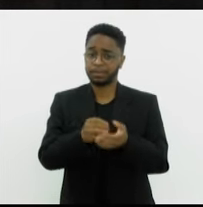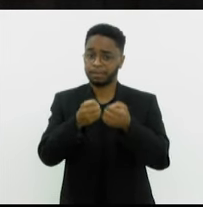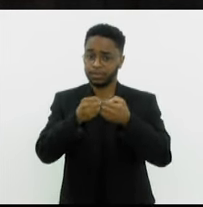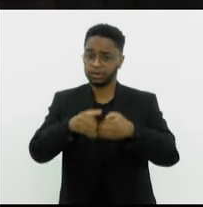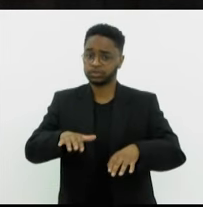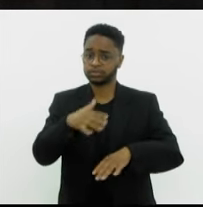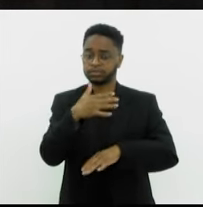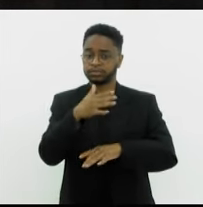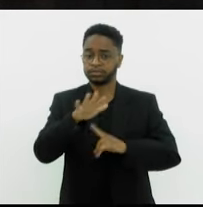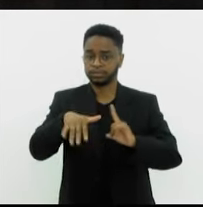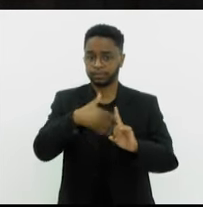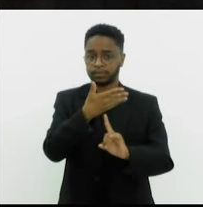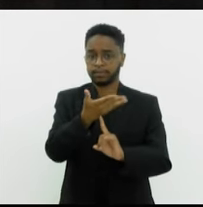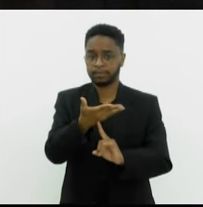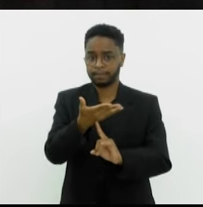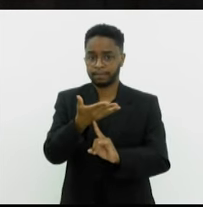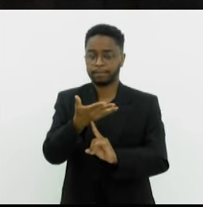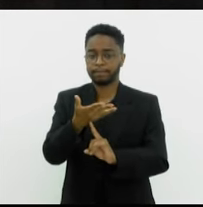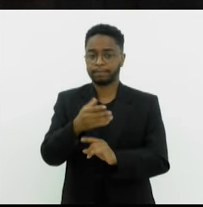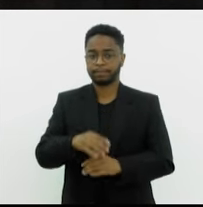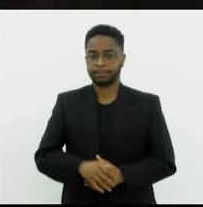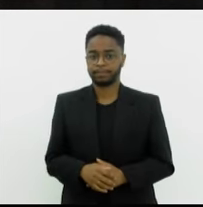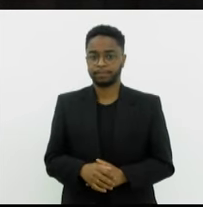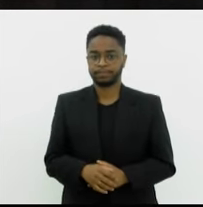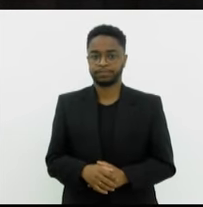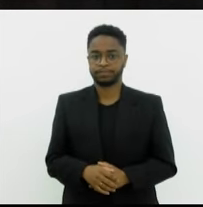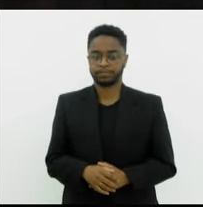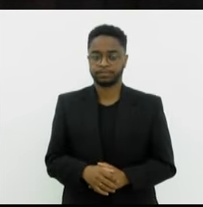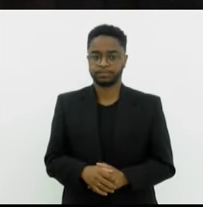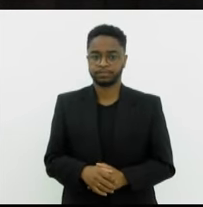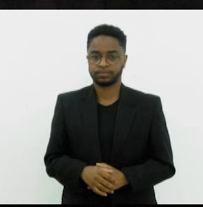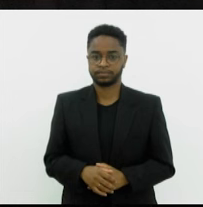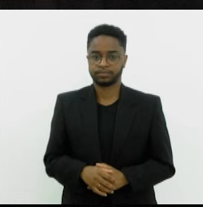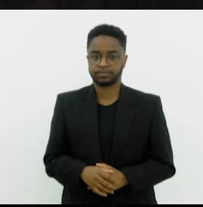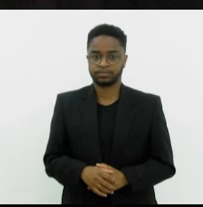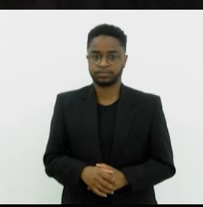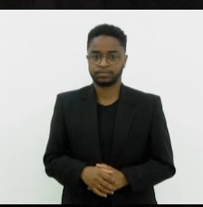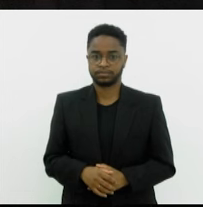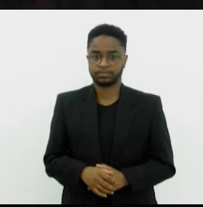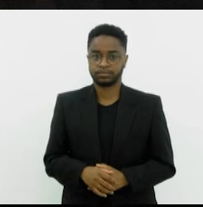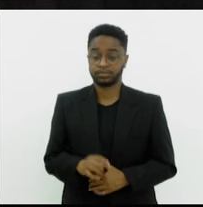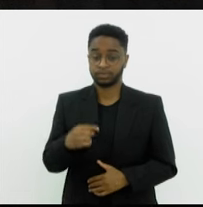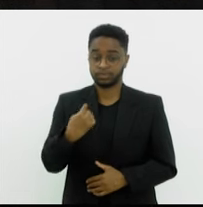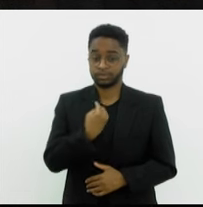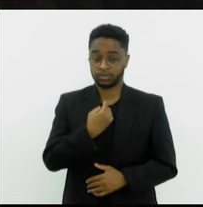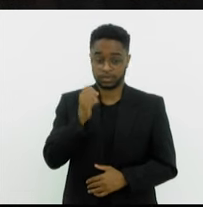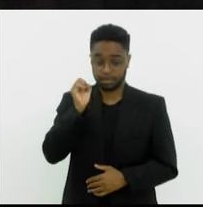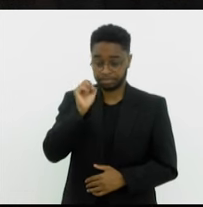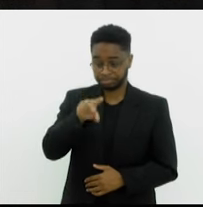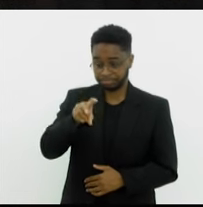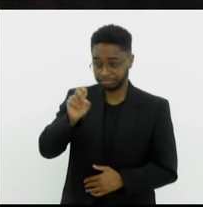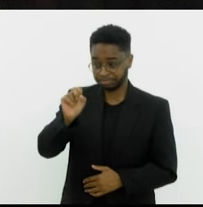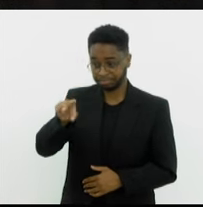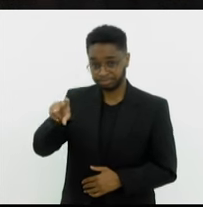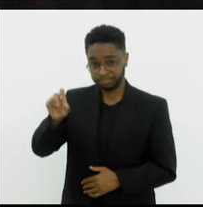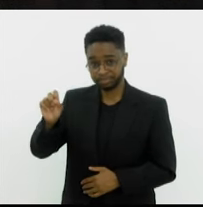de grandes proporções. A olho, a gente